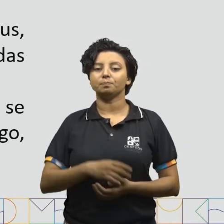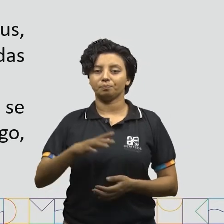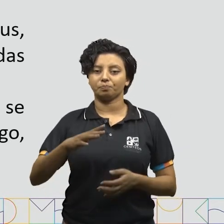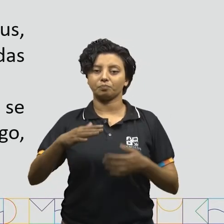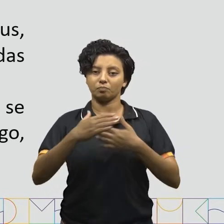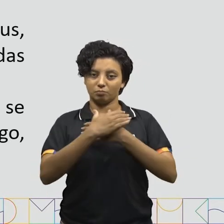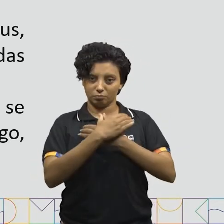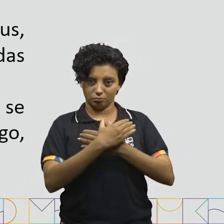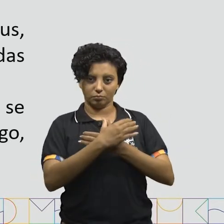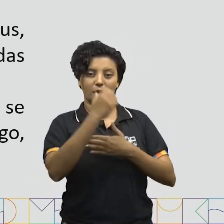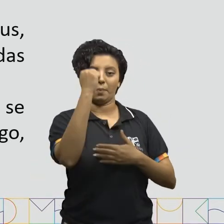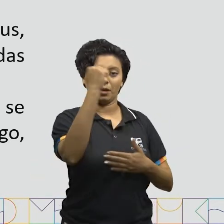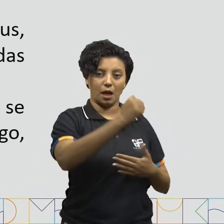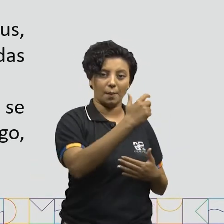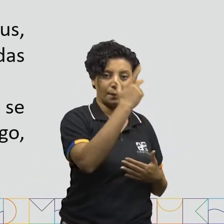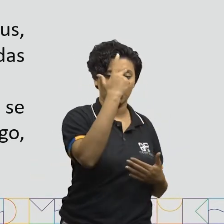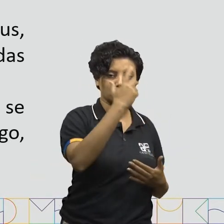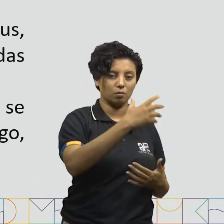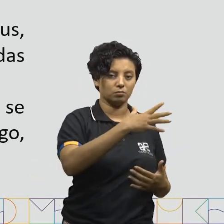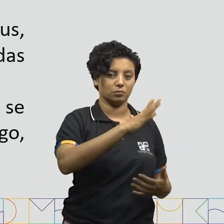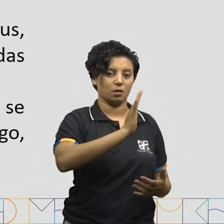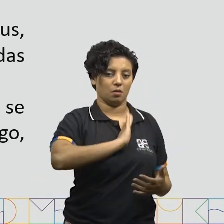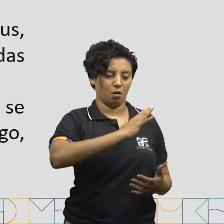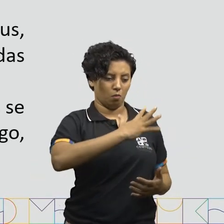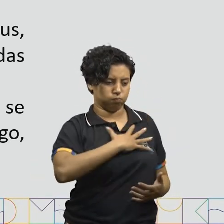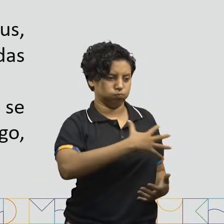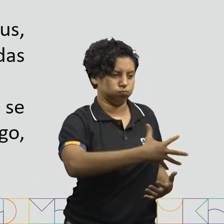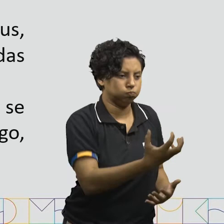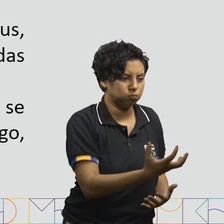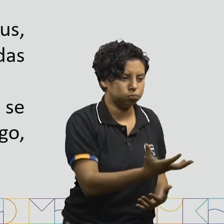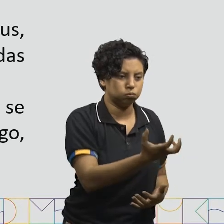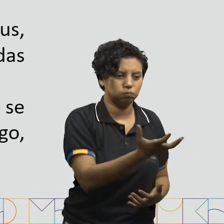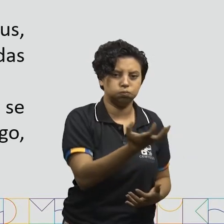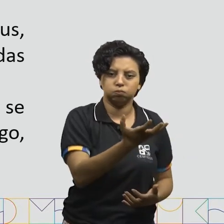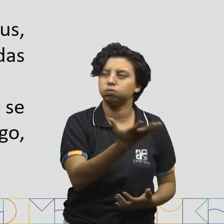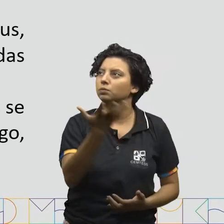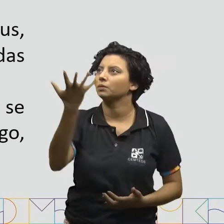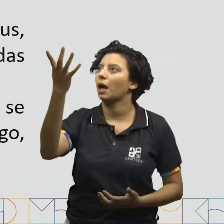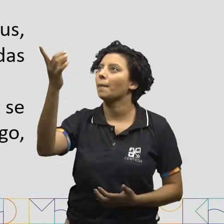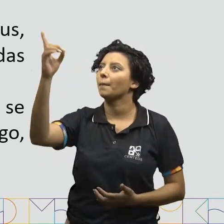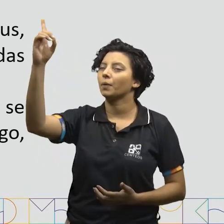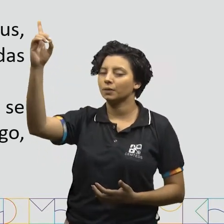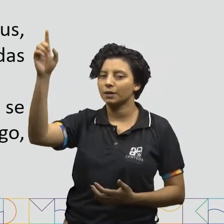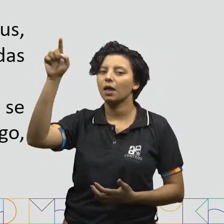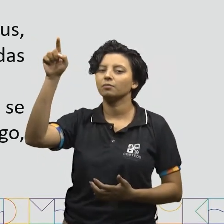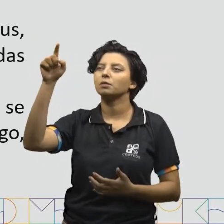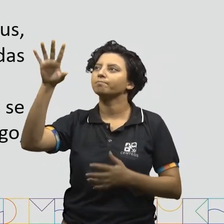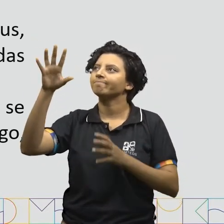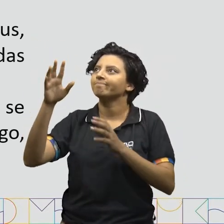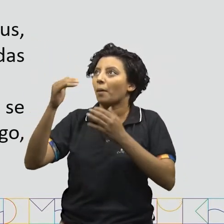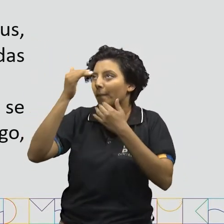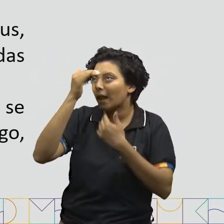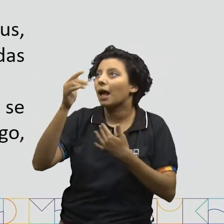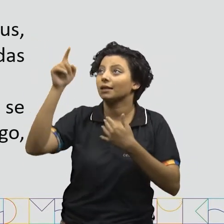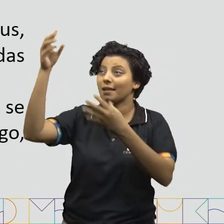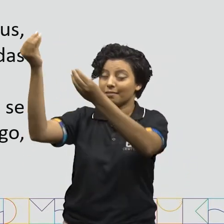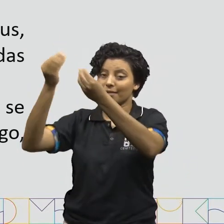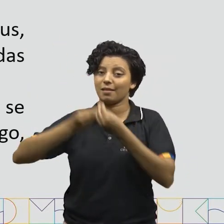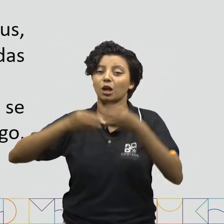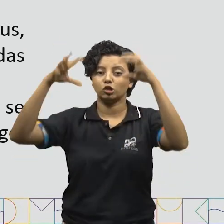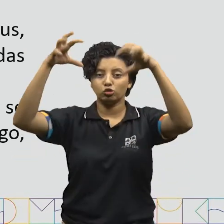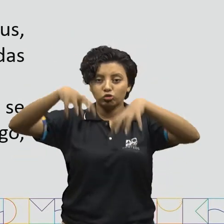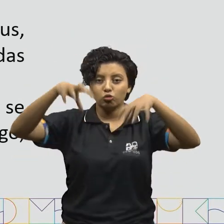dos astecas eram uma maneira de alimentar o Deus, para que ele assegurasse a chegada das chuvas,